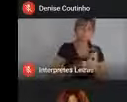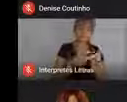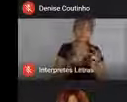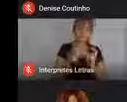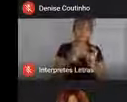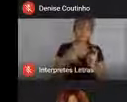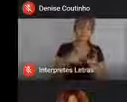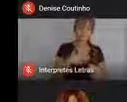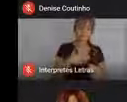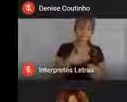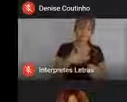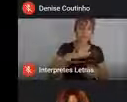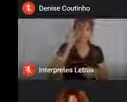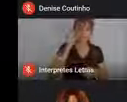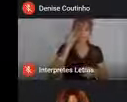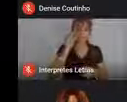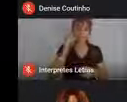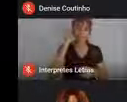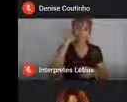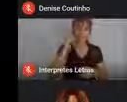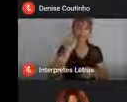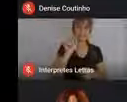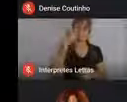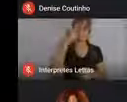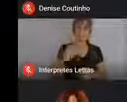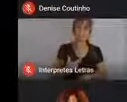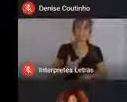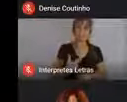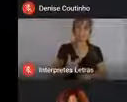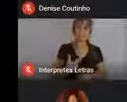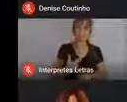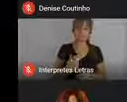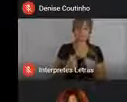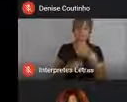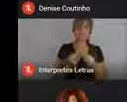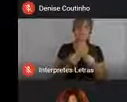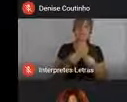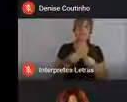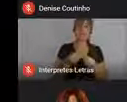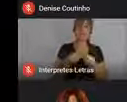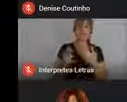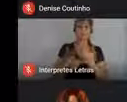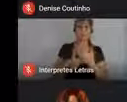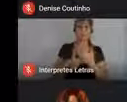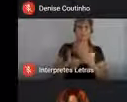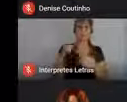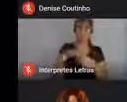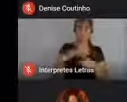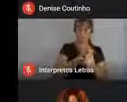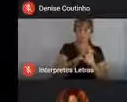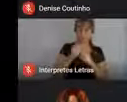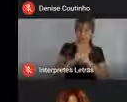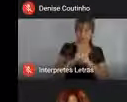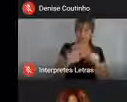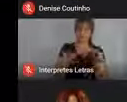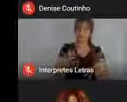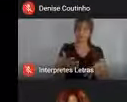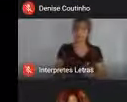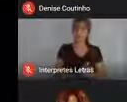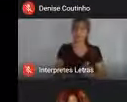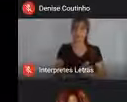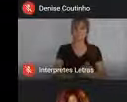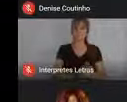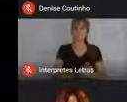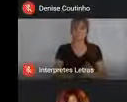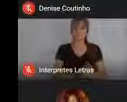ele entende melhor quem ele é e qual o seu papel na sociedade. E, por fim, nós concluímos que